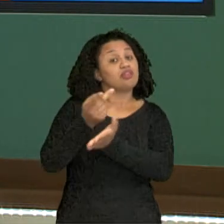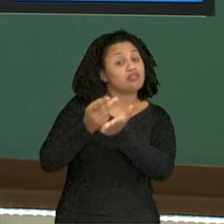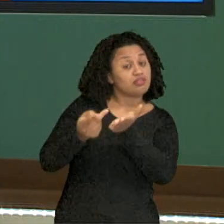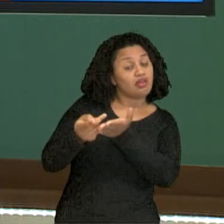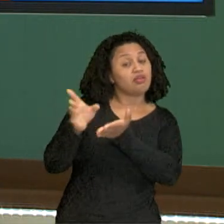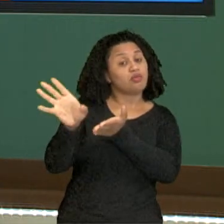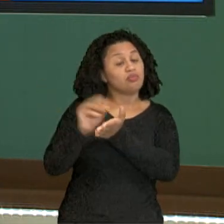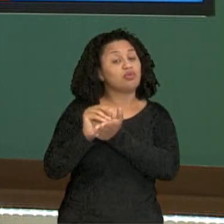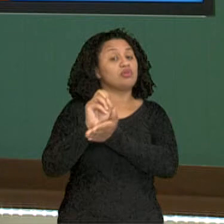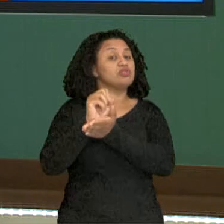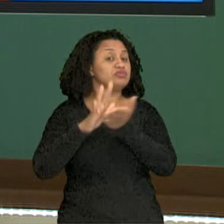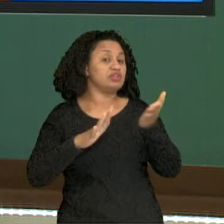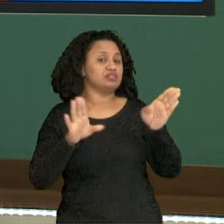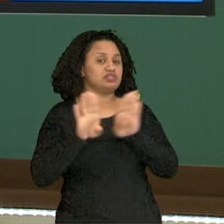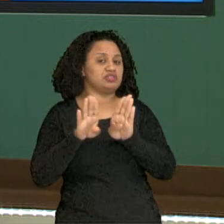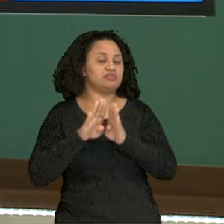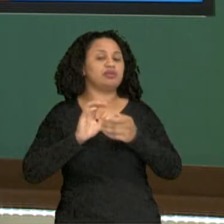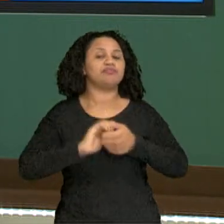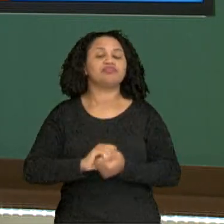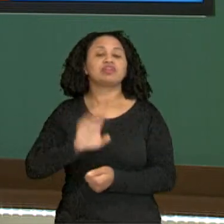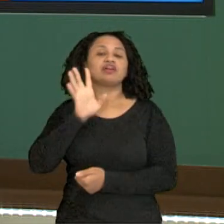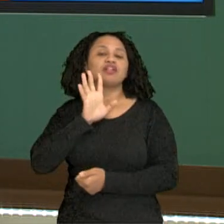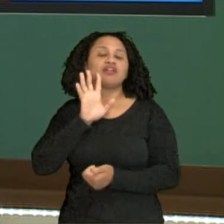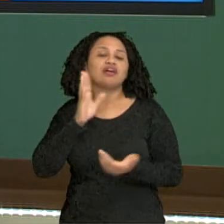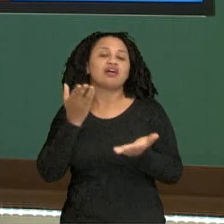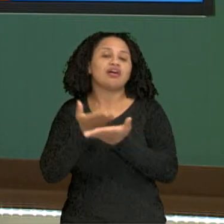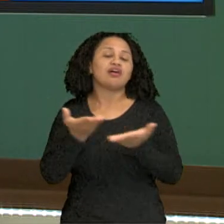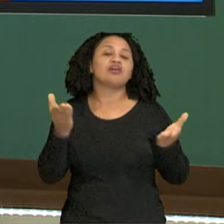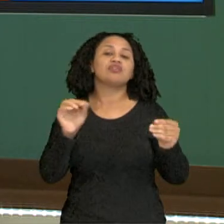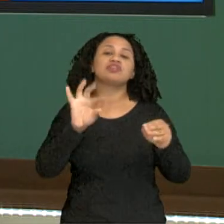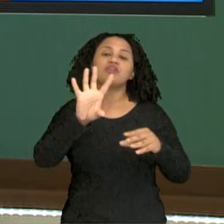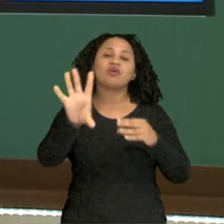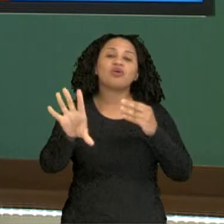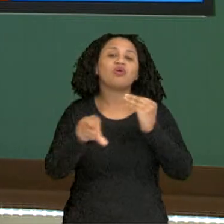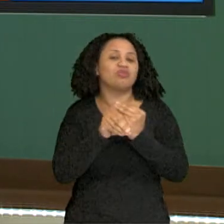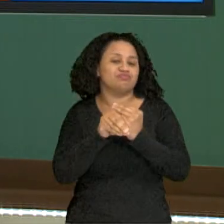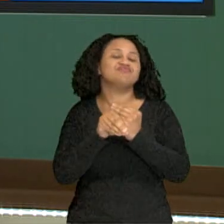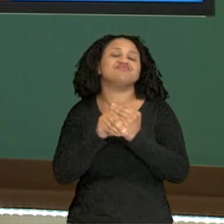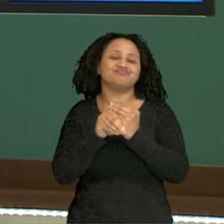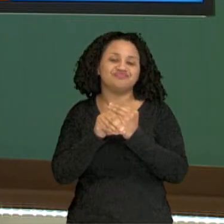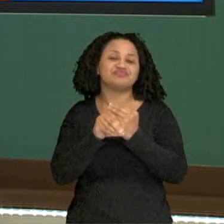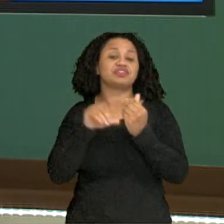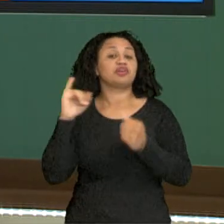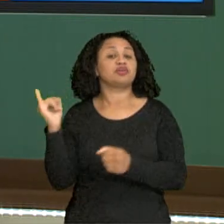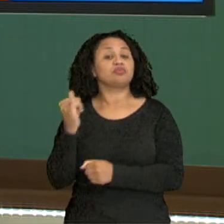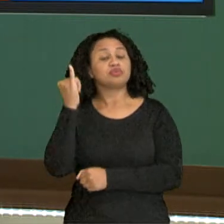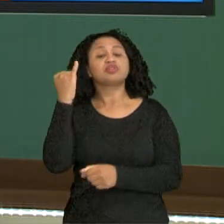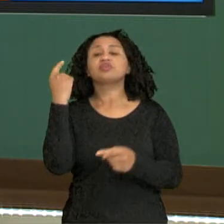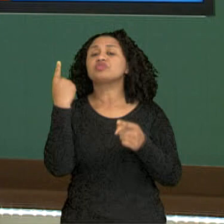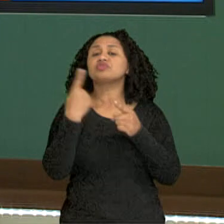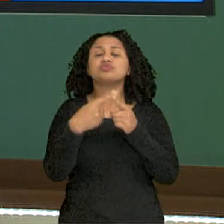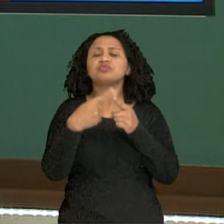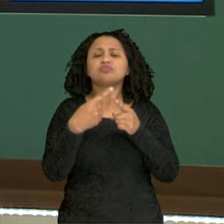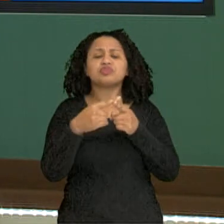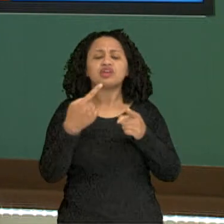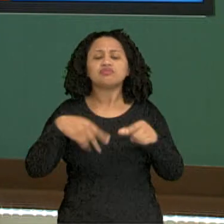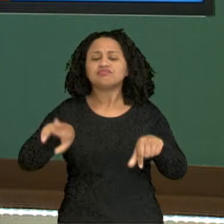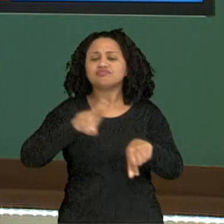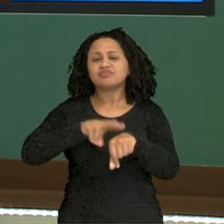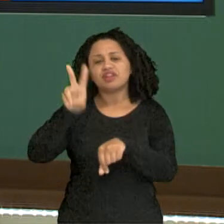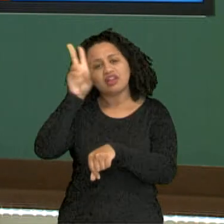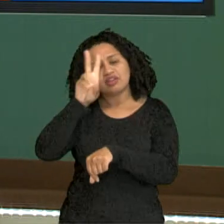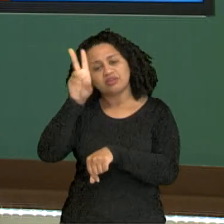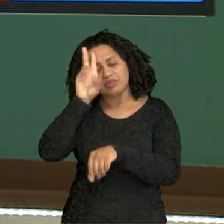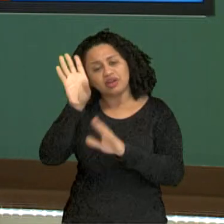uma atividade. E o legal é que essa aula complementa. Ela é super importante. Por que nós vamos